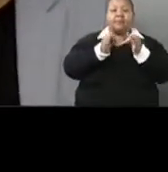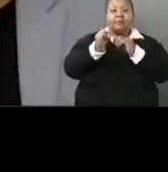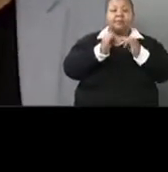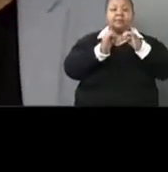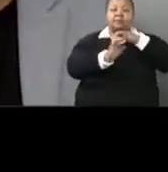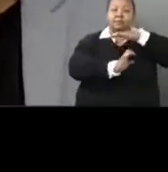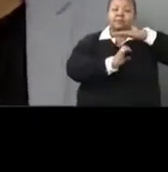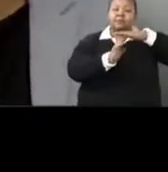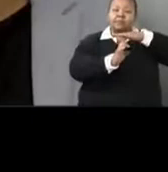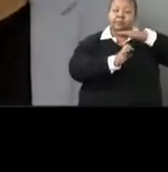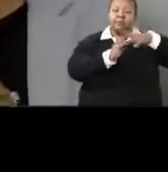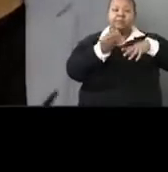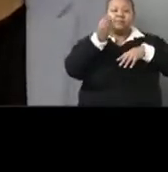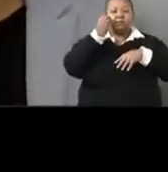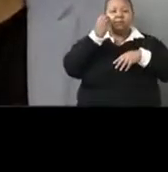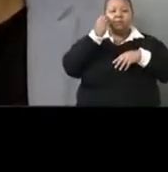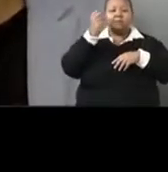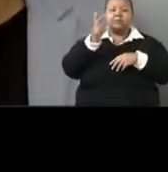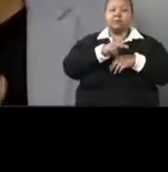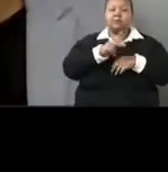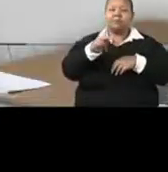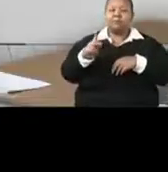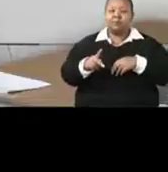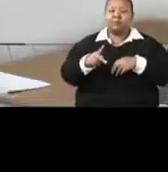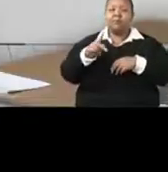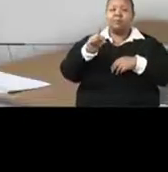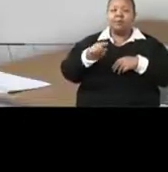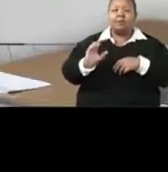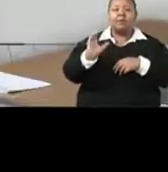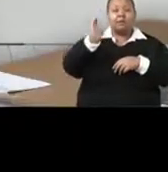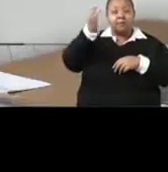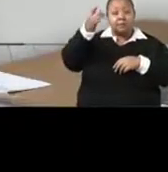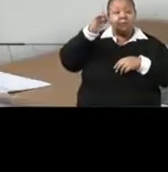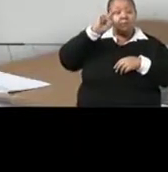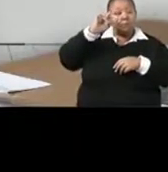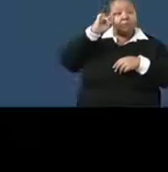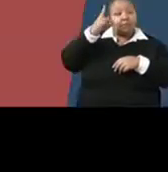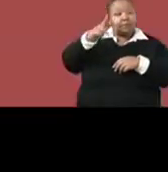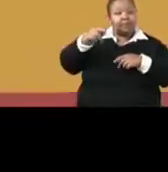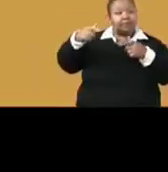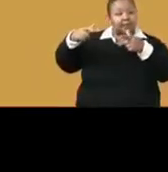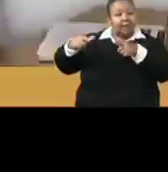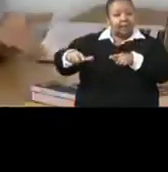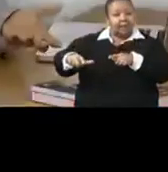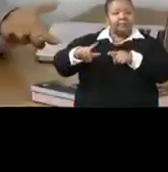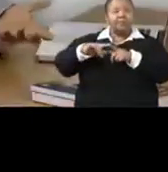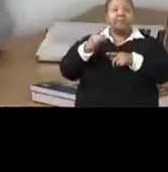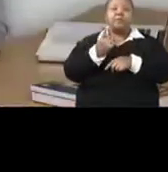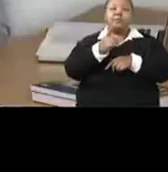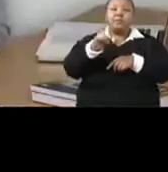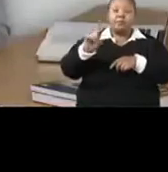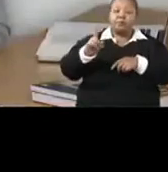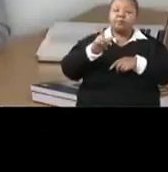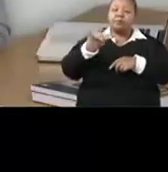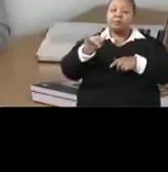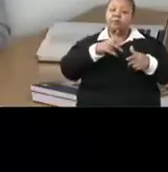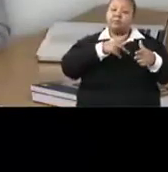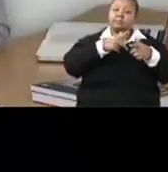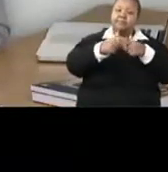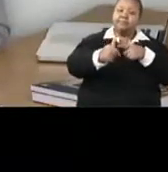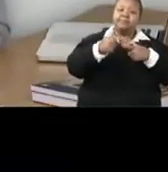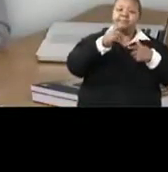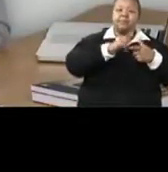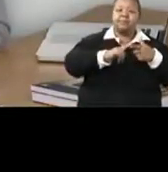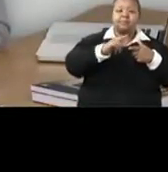informações de empresas, experiência dos professores e acontecimentos do cotidiano da sua área. E por último, você vai solucionar